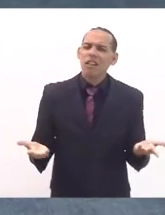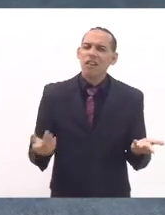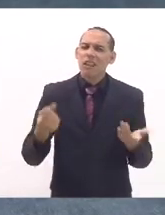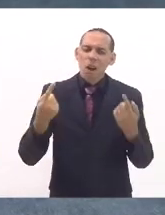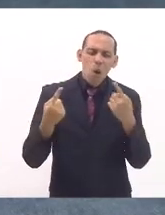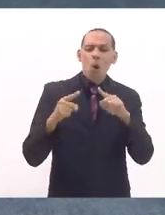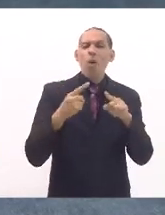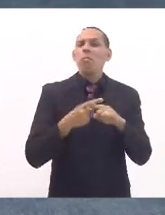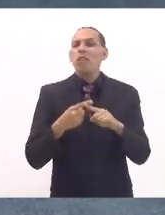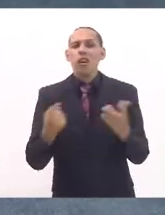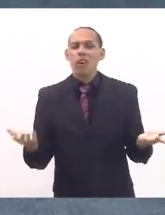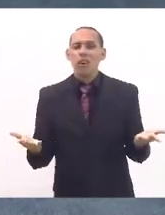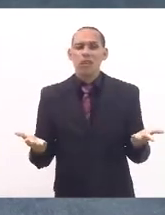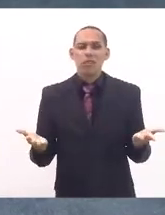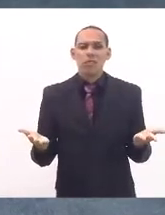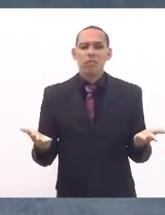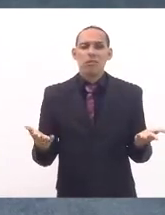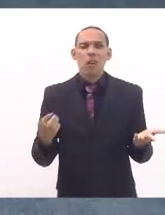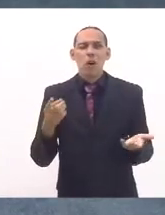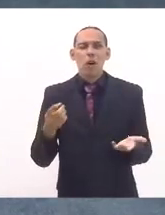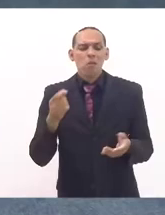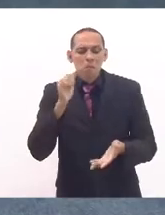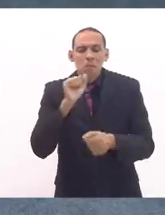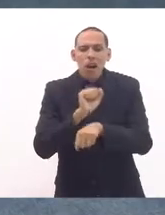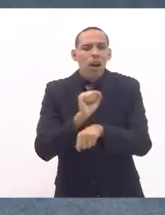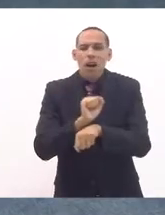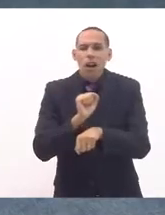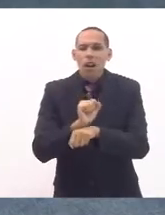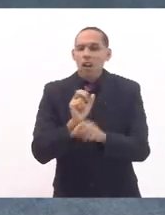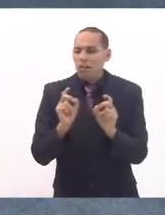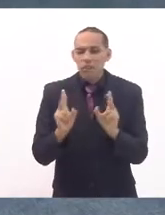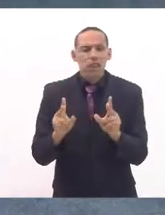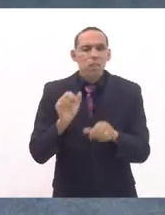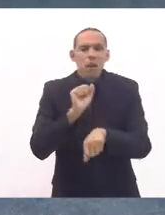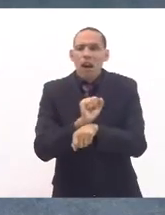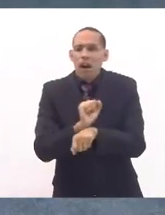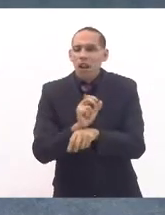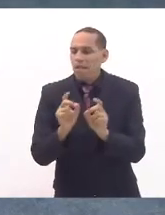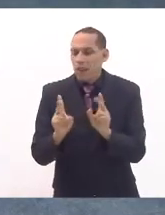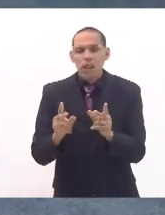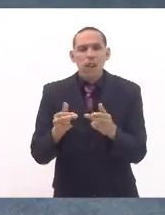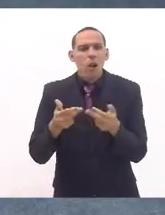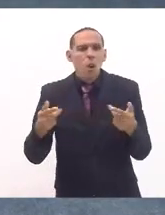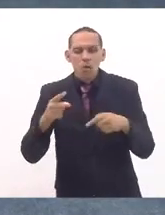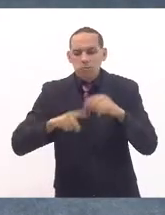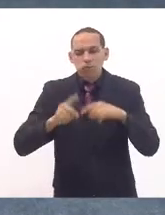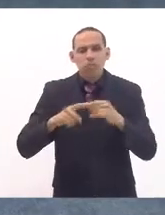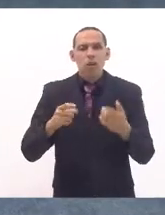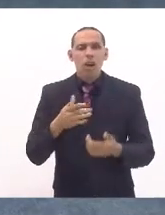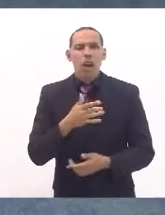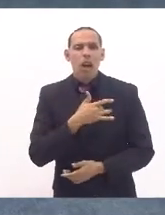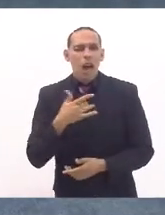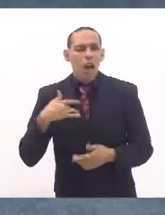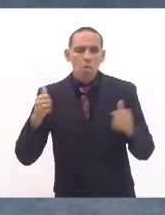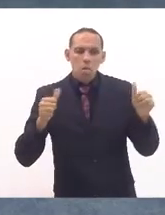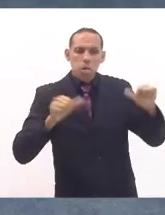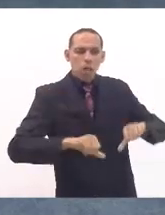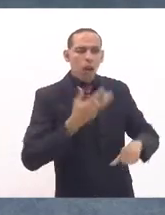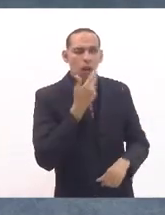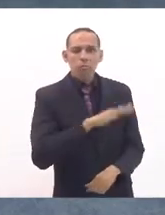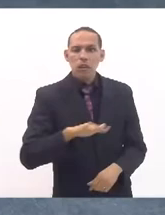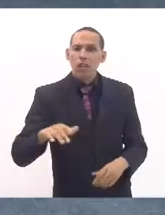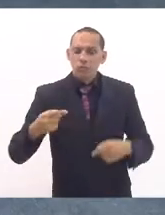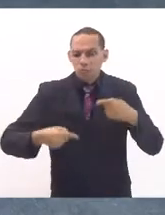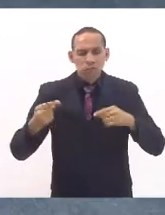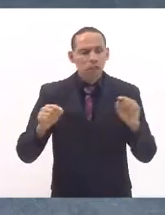contra parar de vender nas escolas produtos que fazem mal à saúde das crianças? Essa é a discussão,